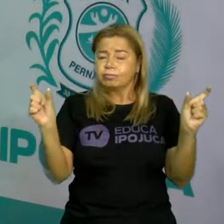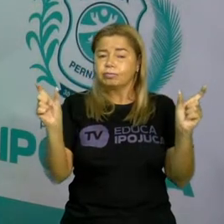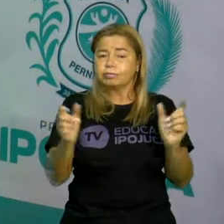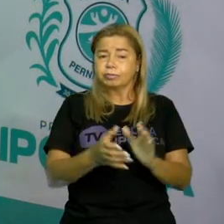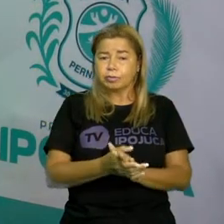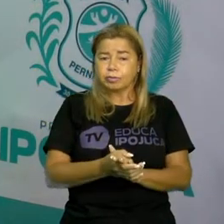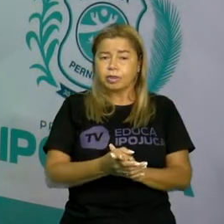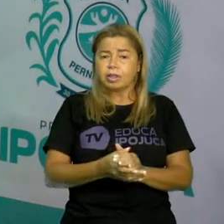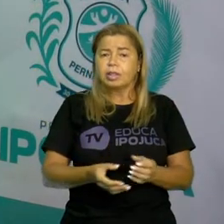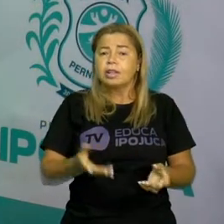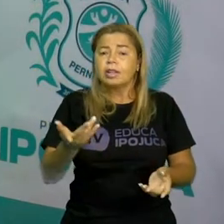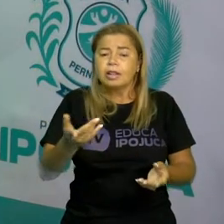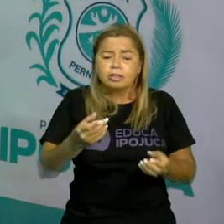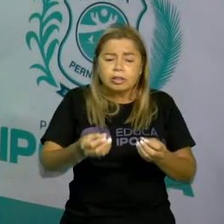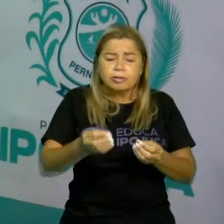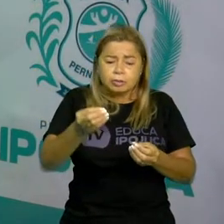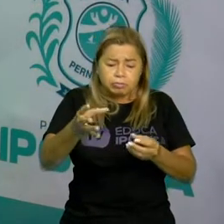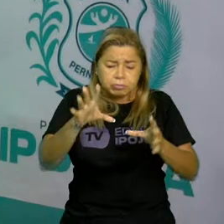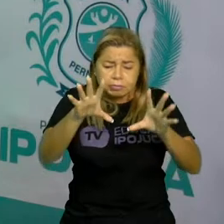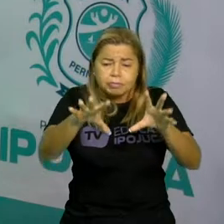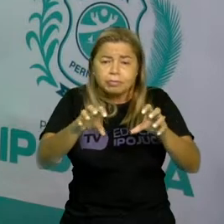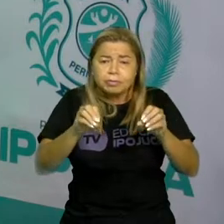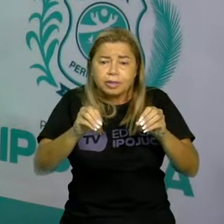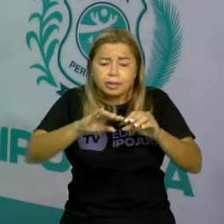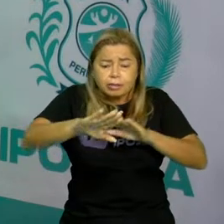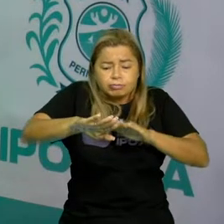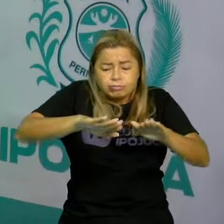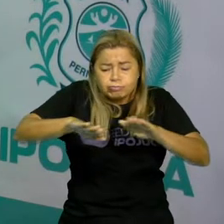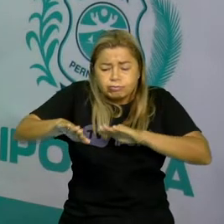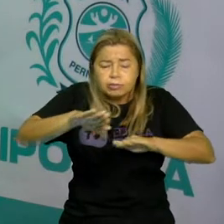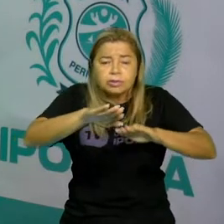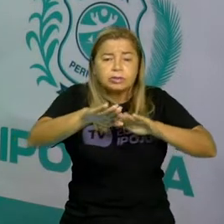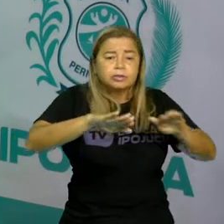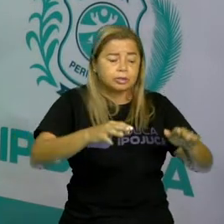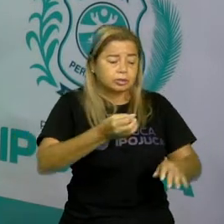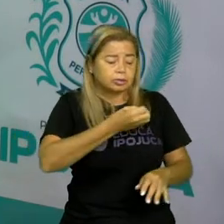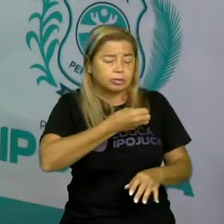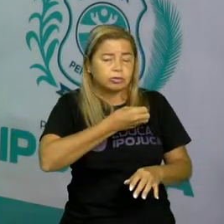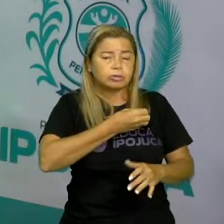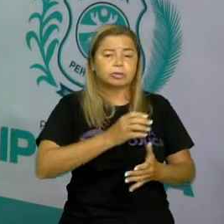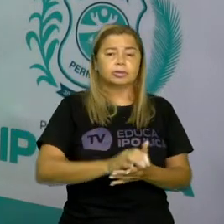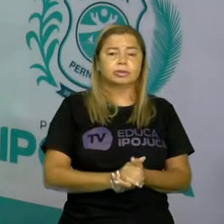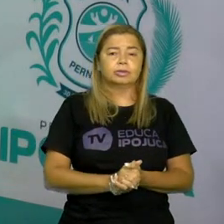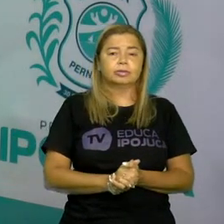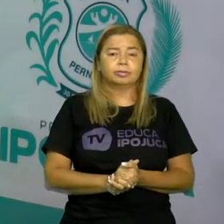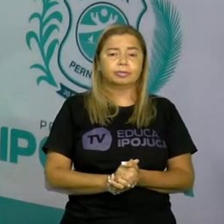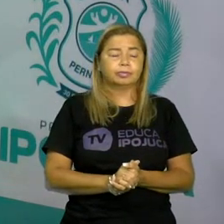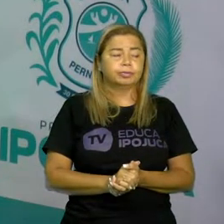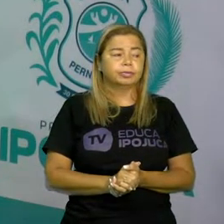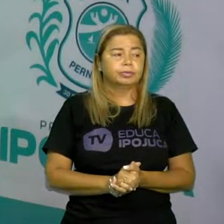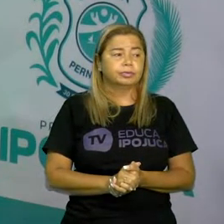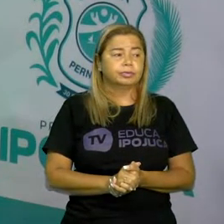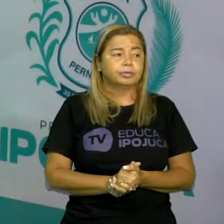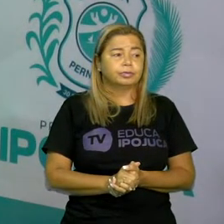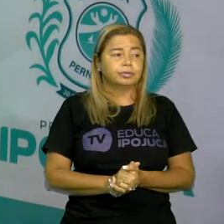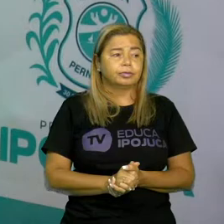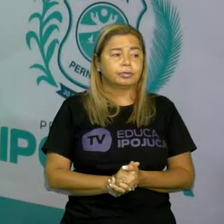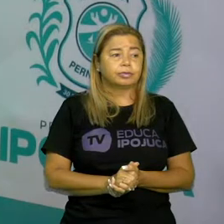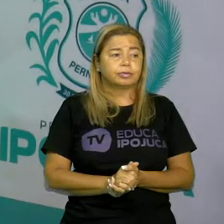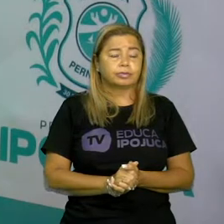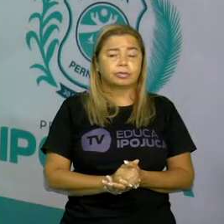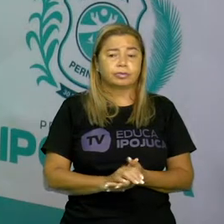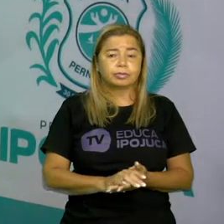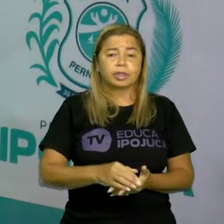se eu pegasse um número e eu dividisse ele em pedacinhos. Certo? Então vamos lá. Eu estou